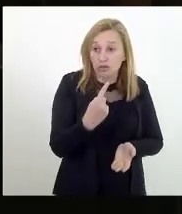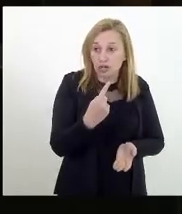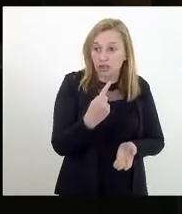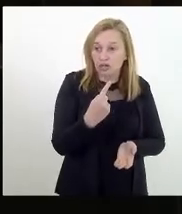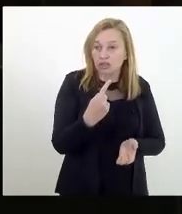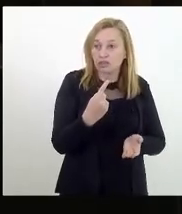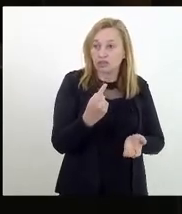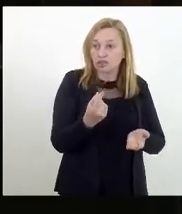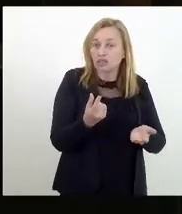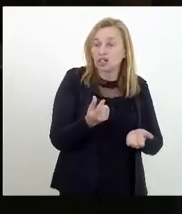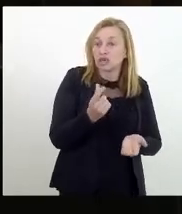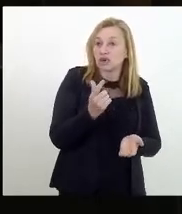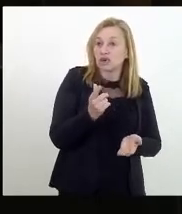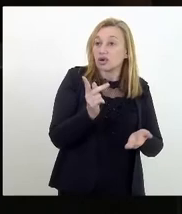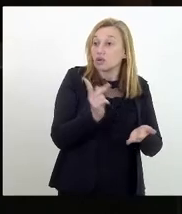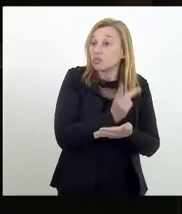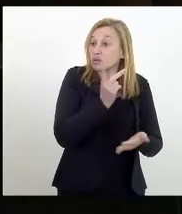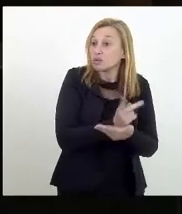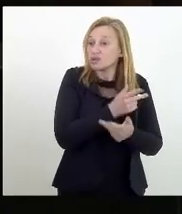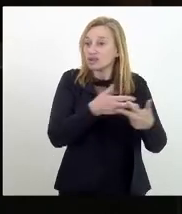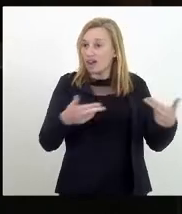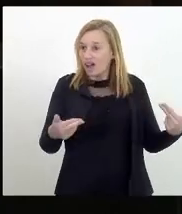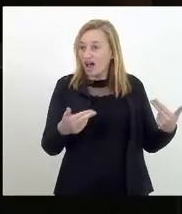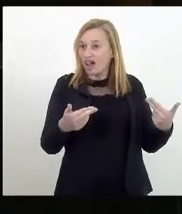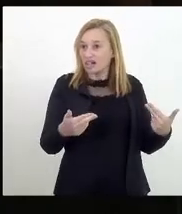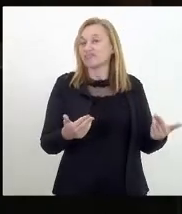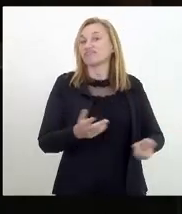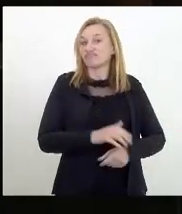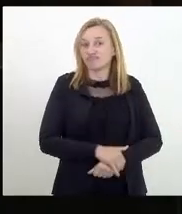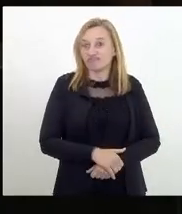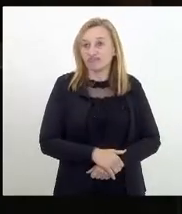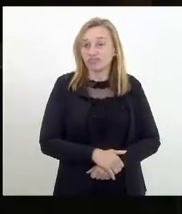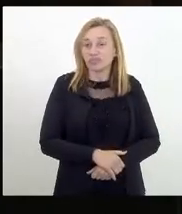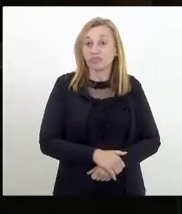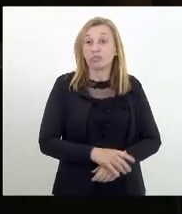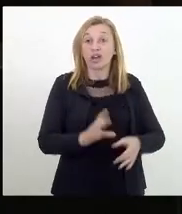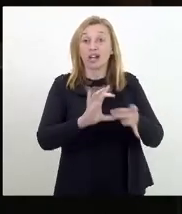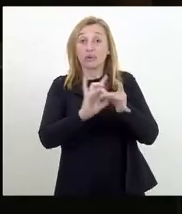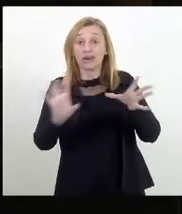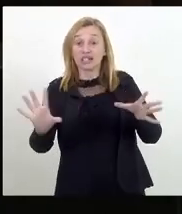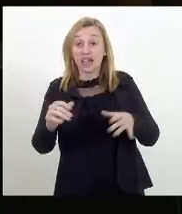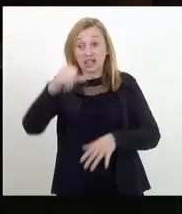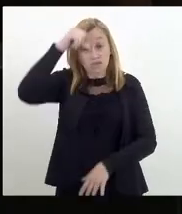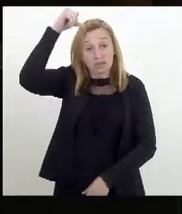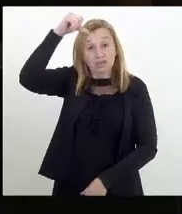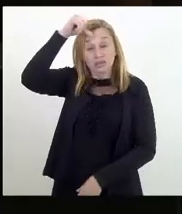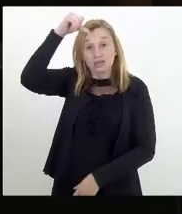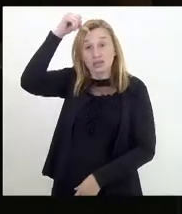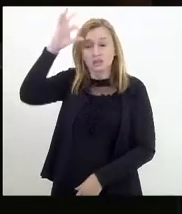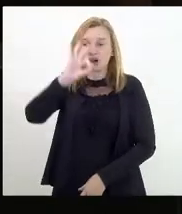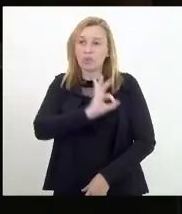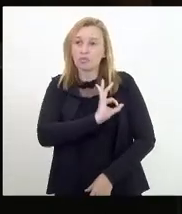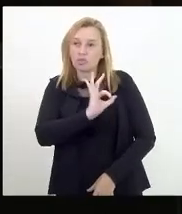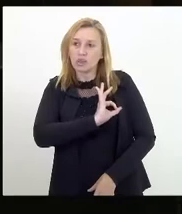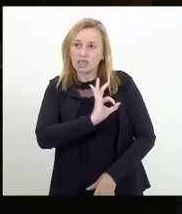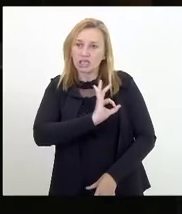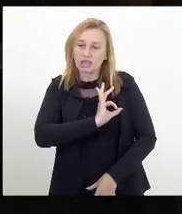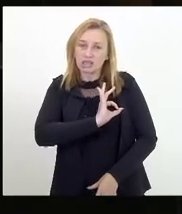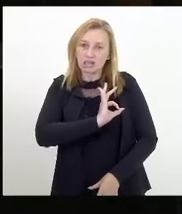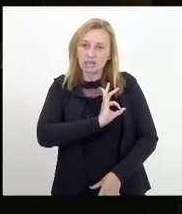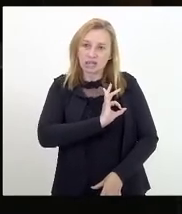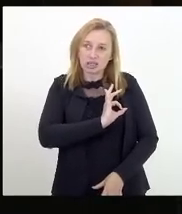Castro deu liberdade da Polícia Civil combater a criminalidade